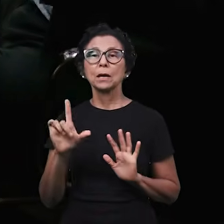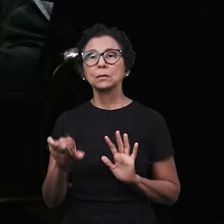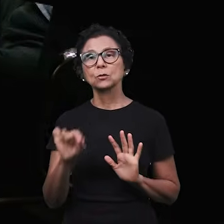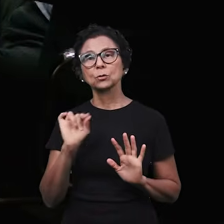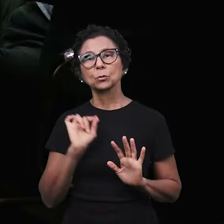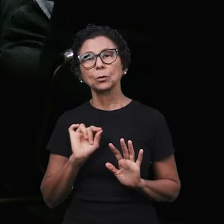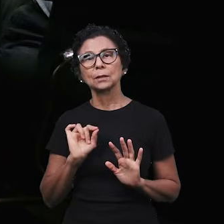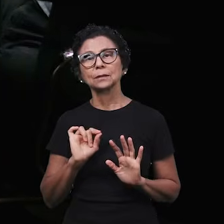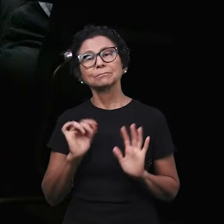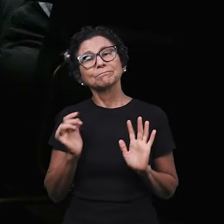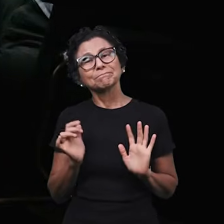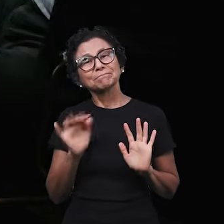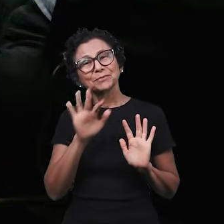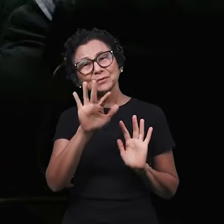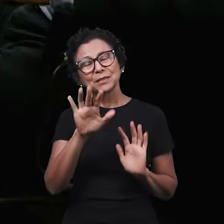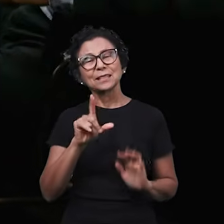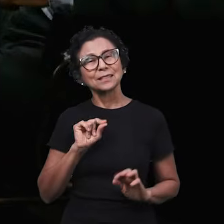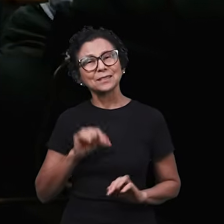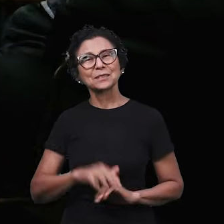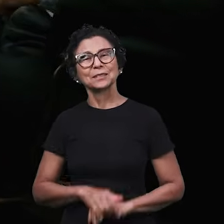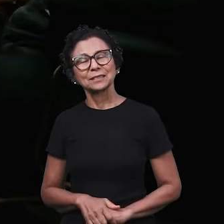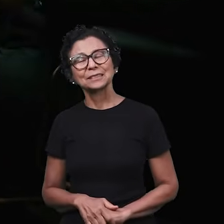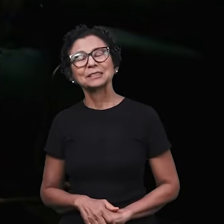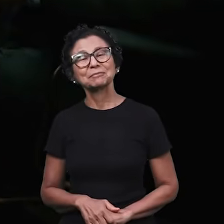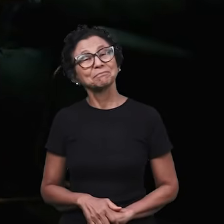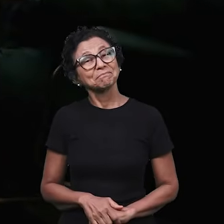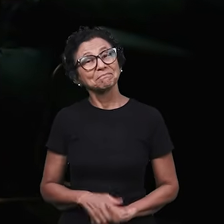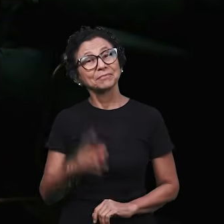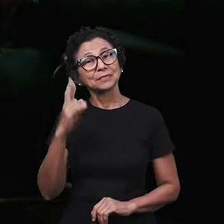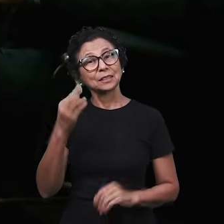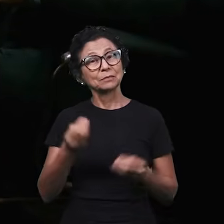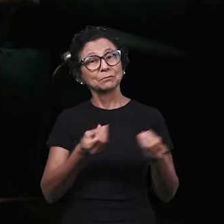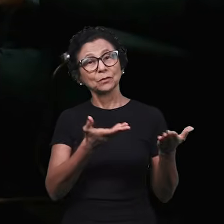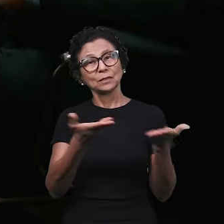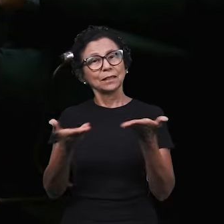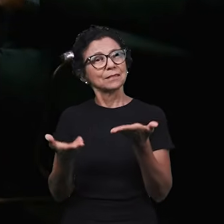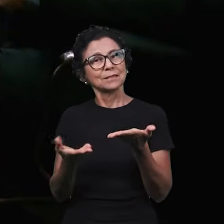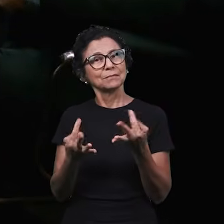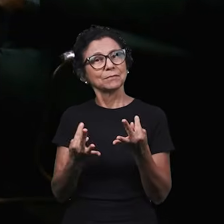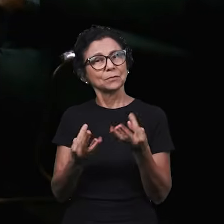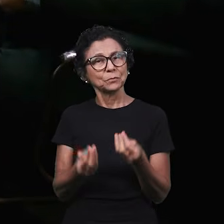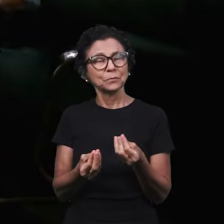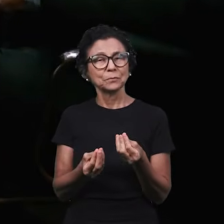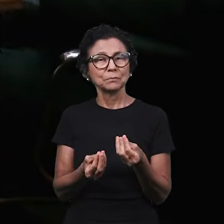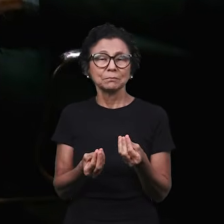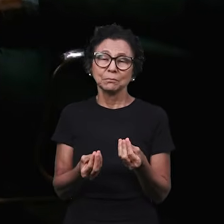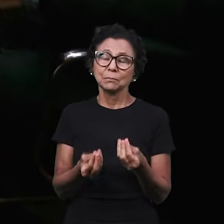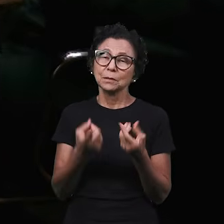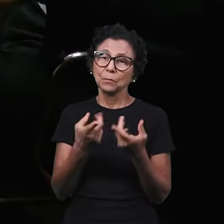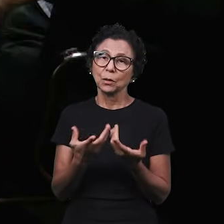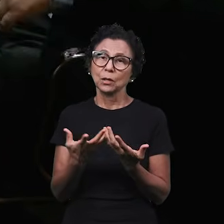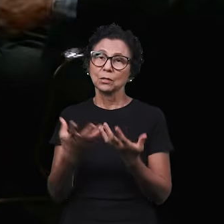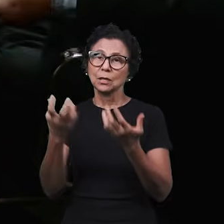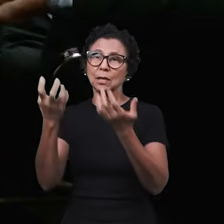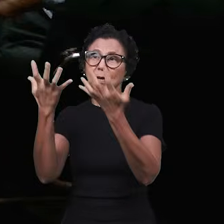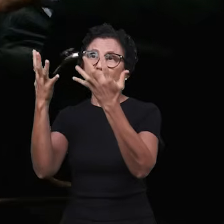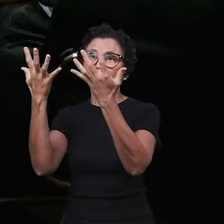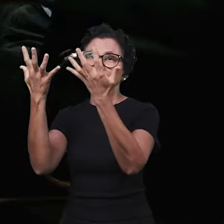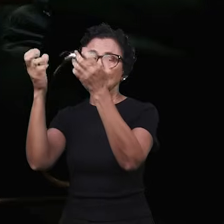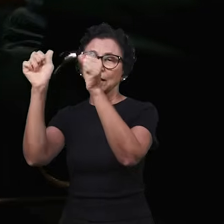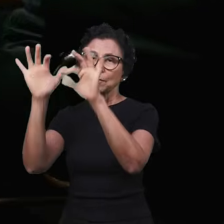escolha. A palavra do Senhor diz, está diante de vós. É o monte da bênção e da